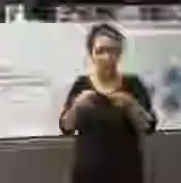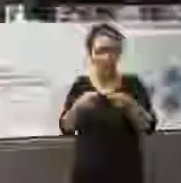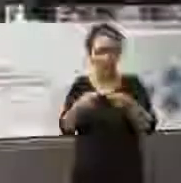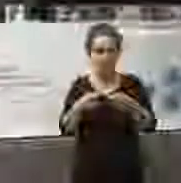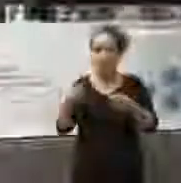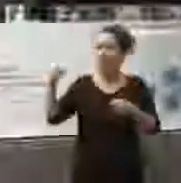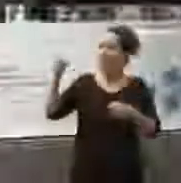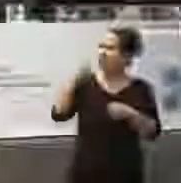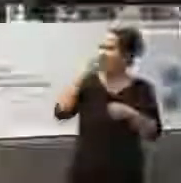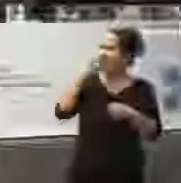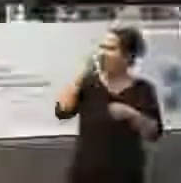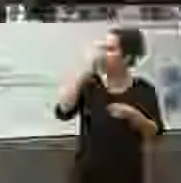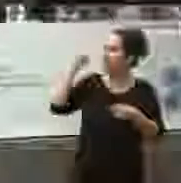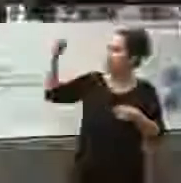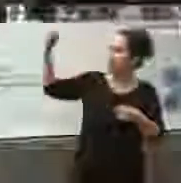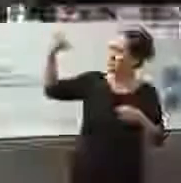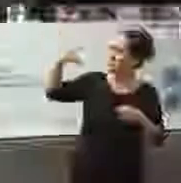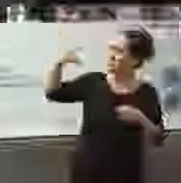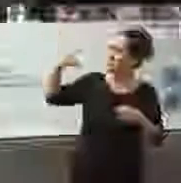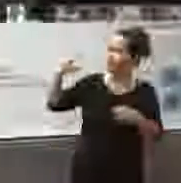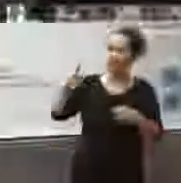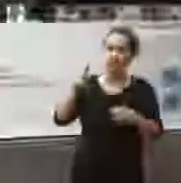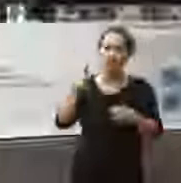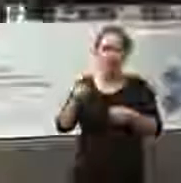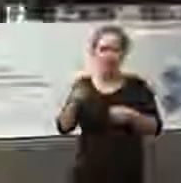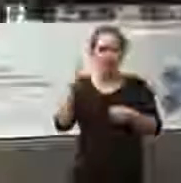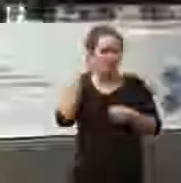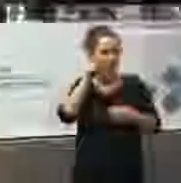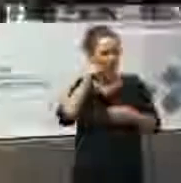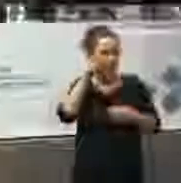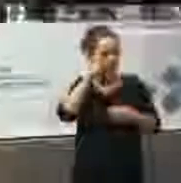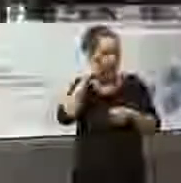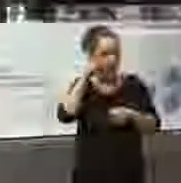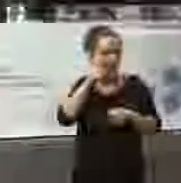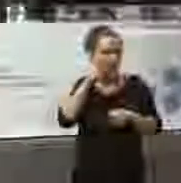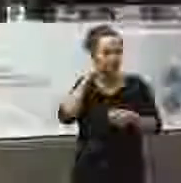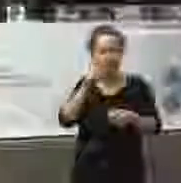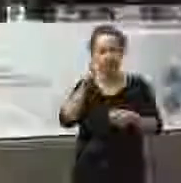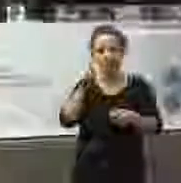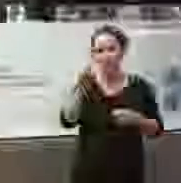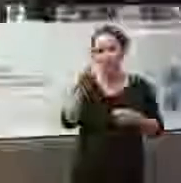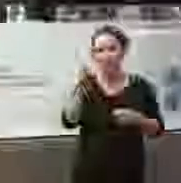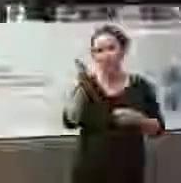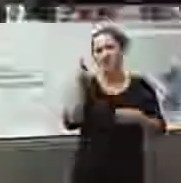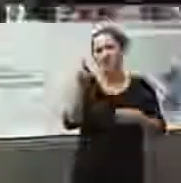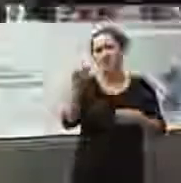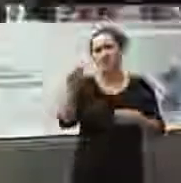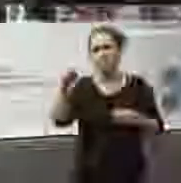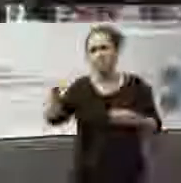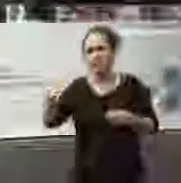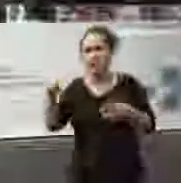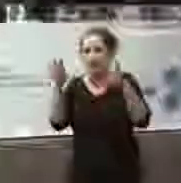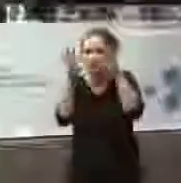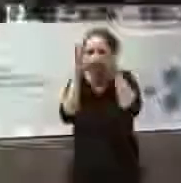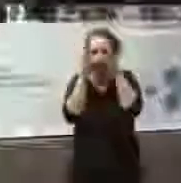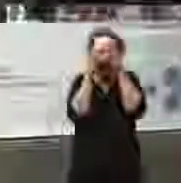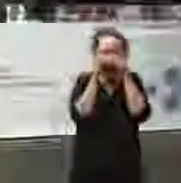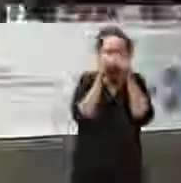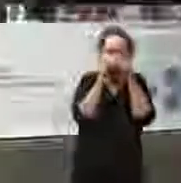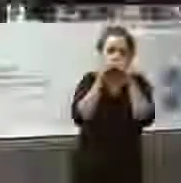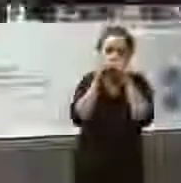luzinha como o desembargador gebran falava de manhã né nas trevas que são as questões sanitárias